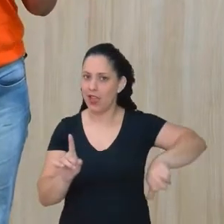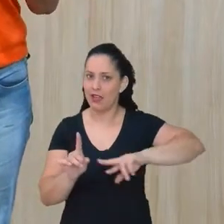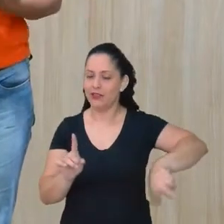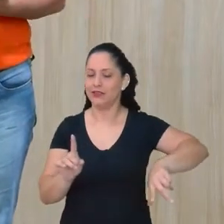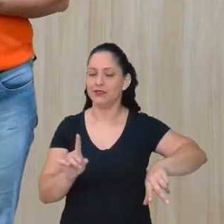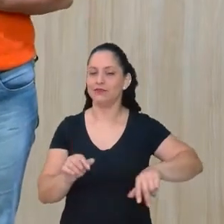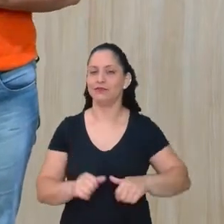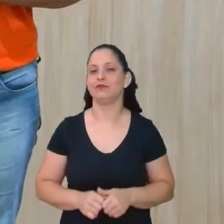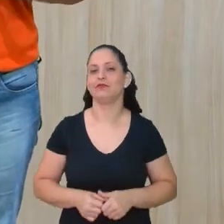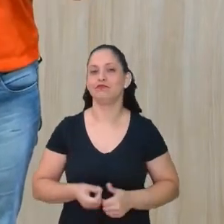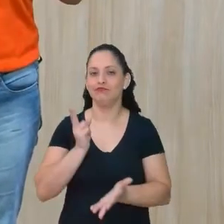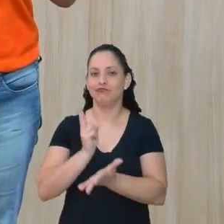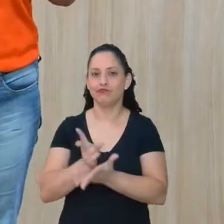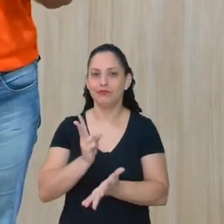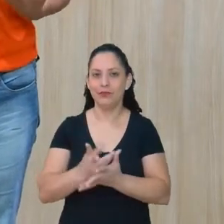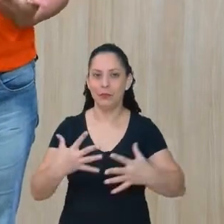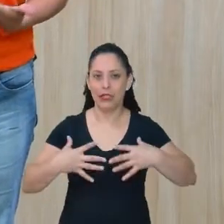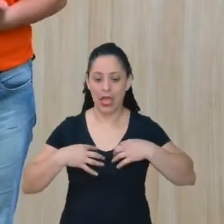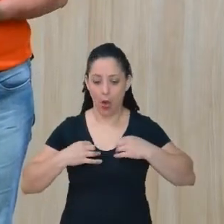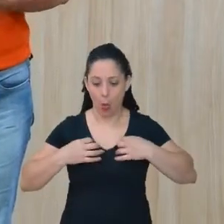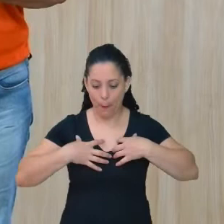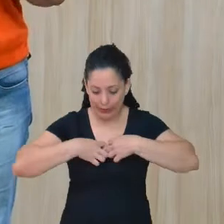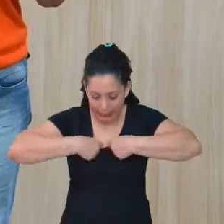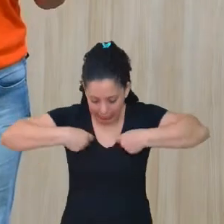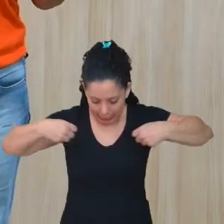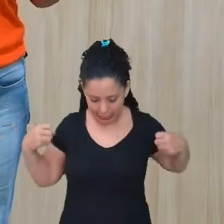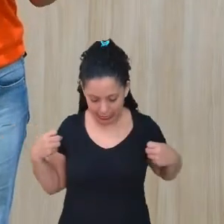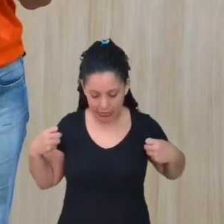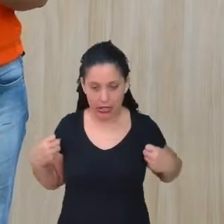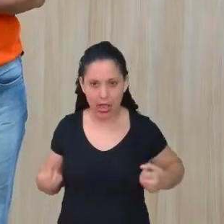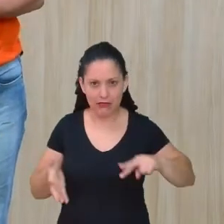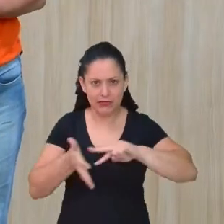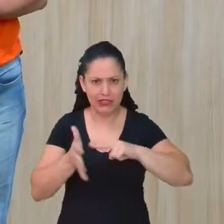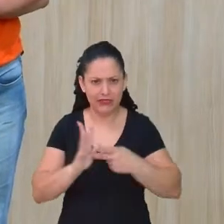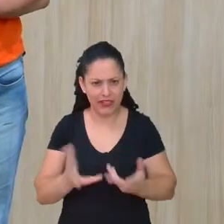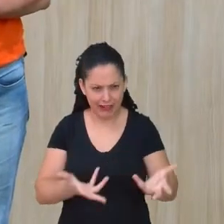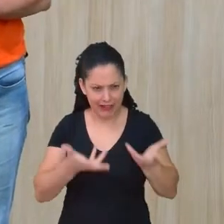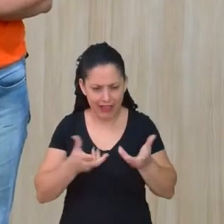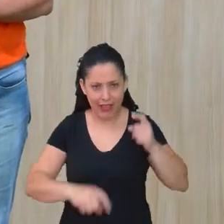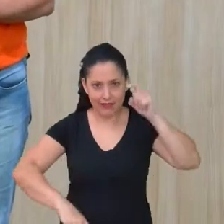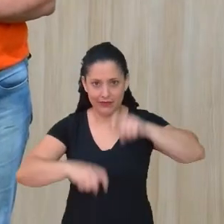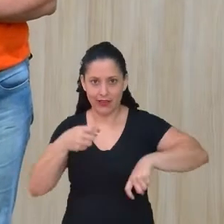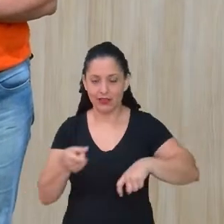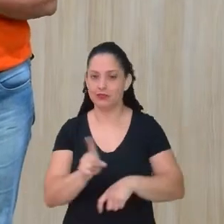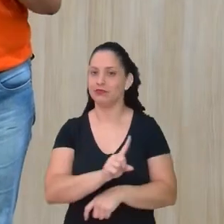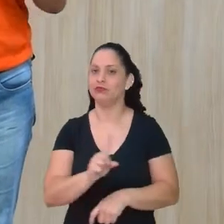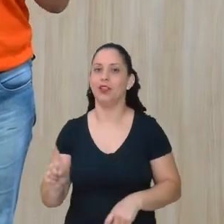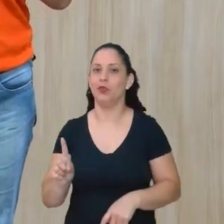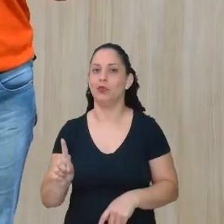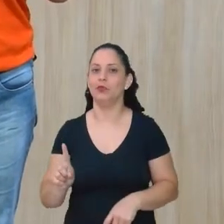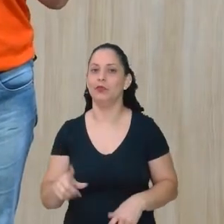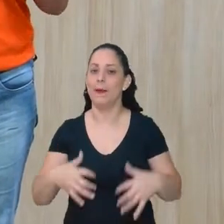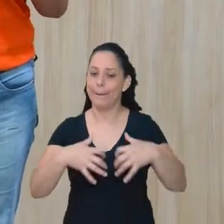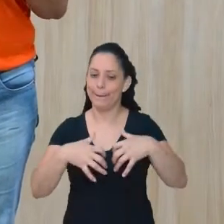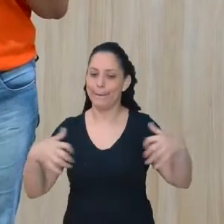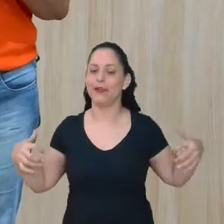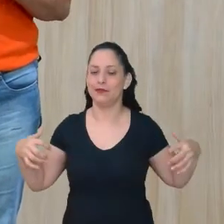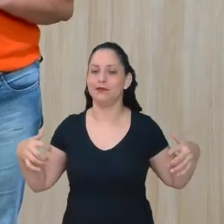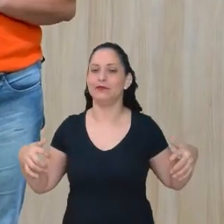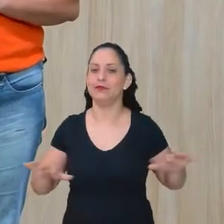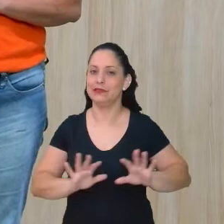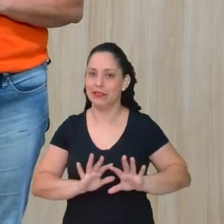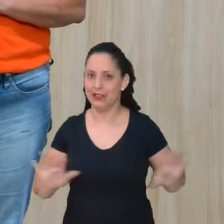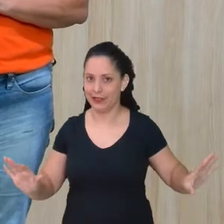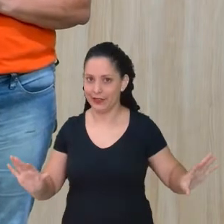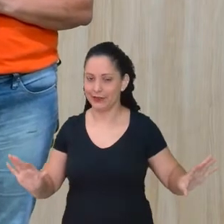todas as vezes que as pessoas se despem que elas estão propensas ao sexo. A gente tem que desconstruir essa ideia